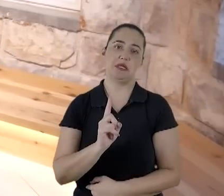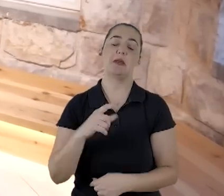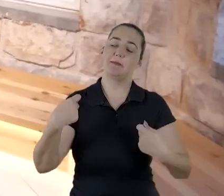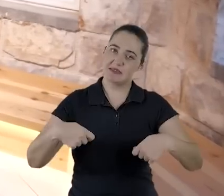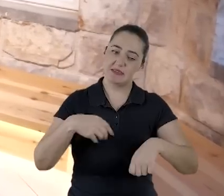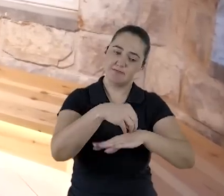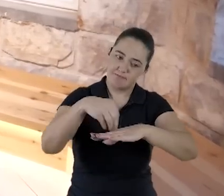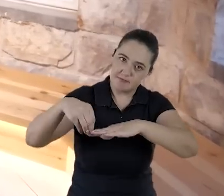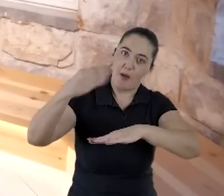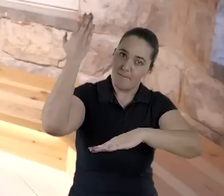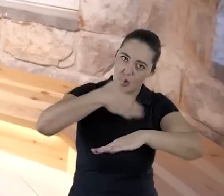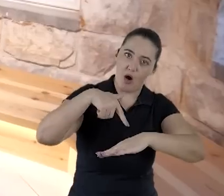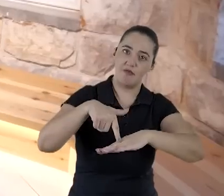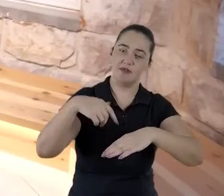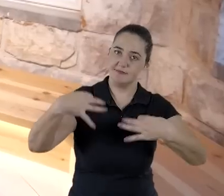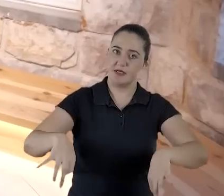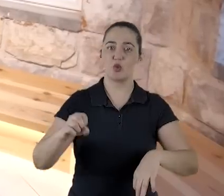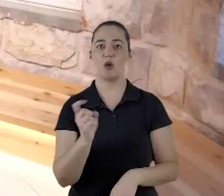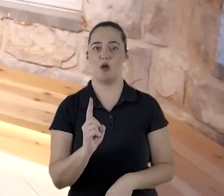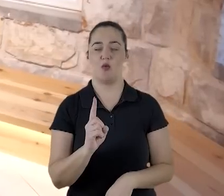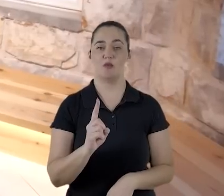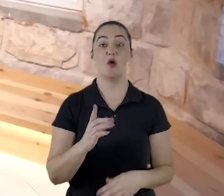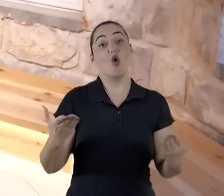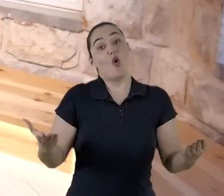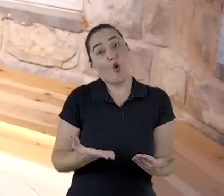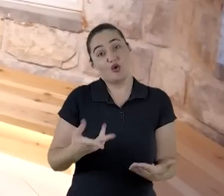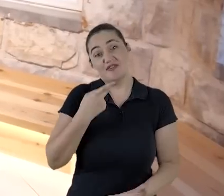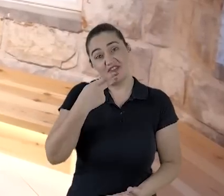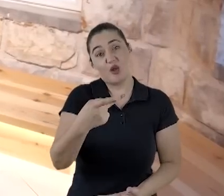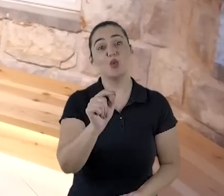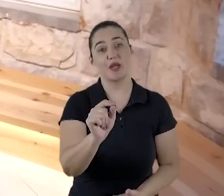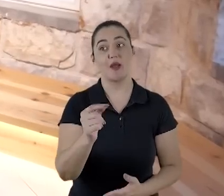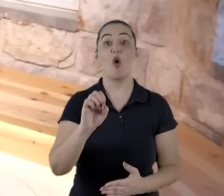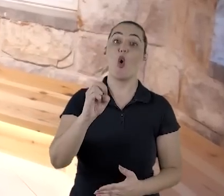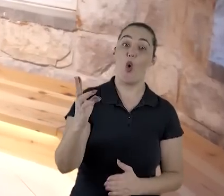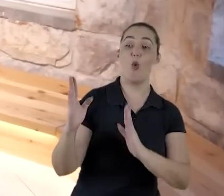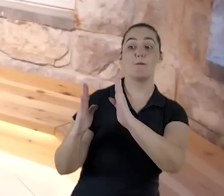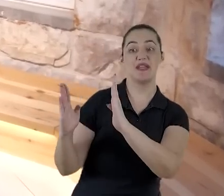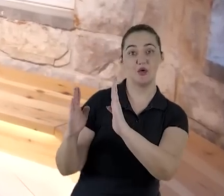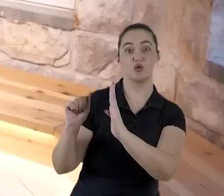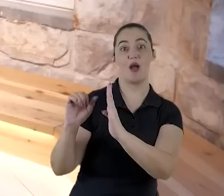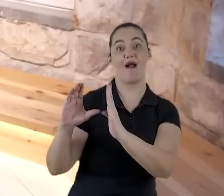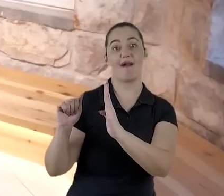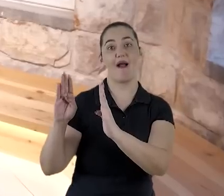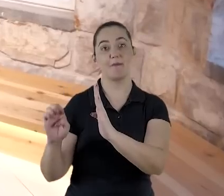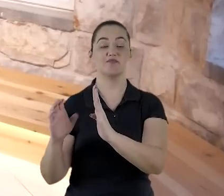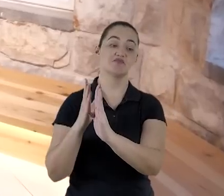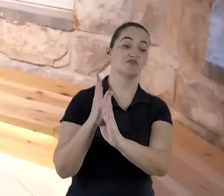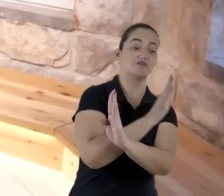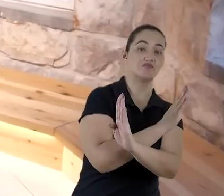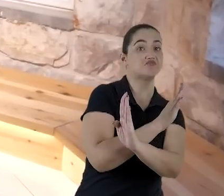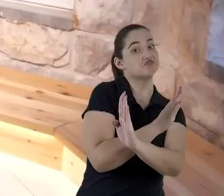de Salomão, ainda precisamos de novos achados que possam confirmar isso. Hoje o que eu posso dizer é que, ou na época